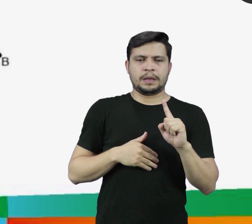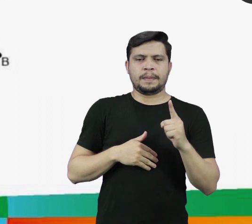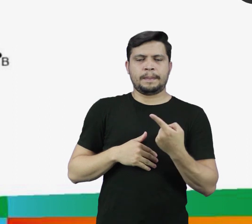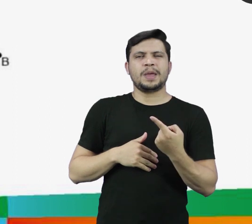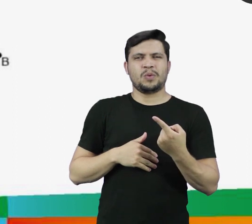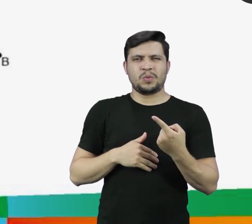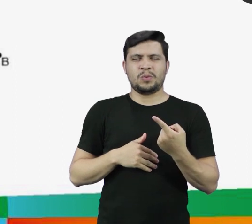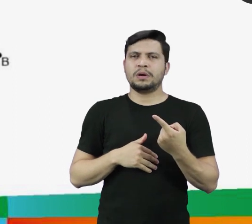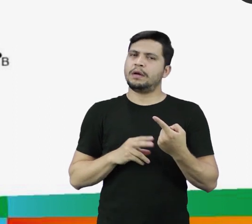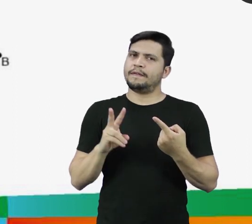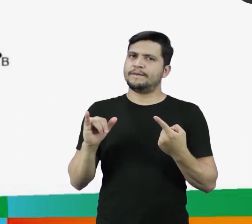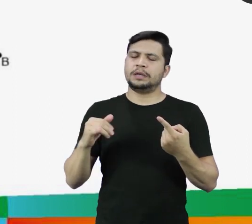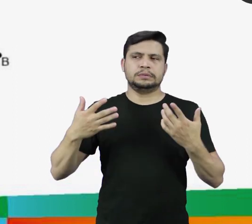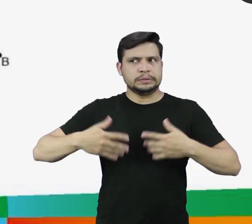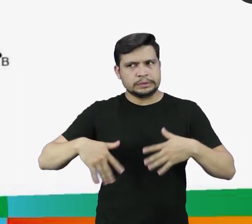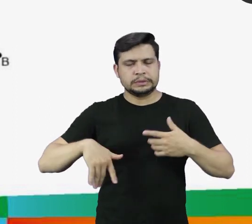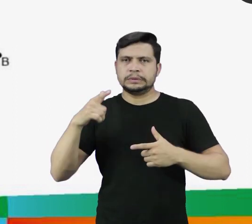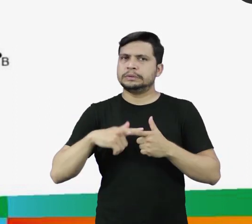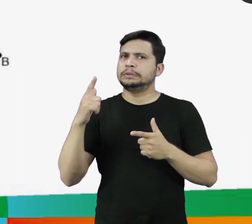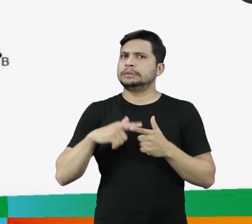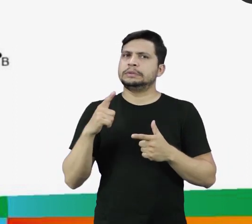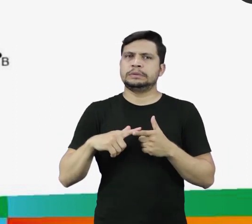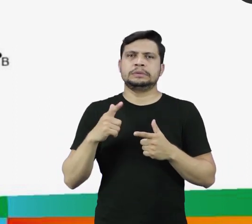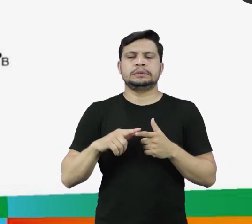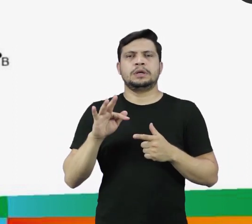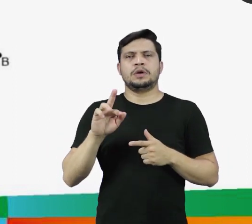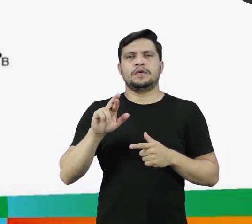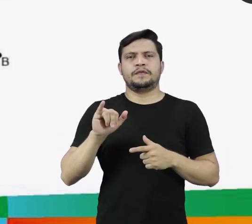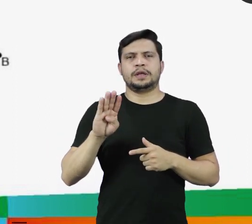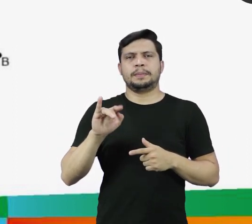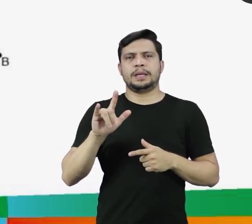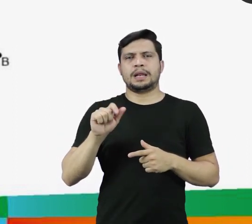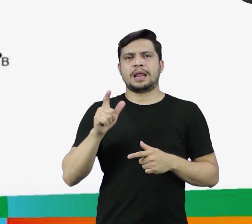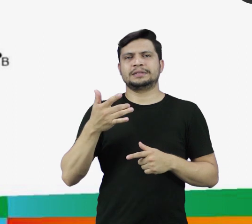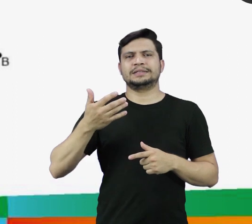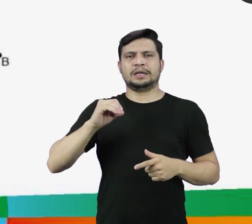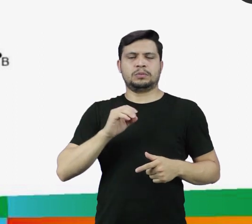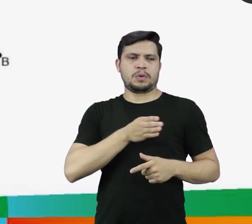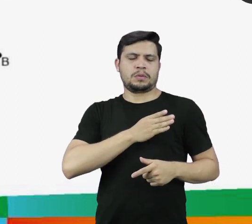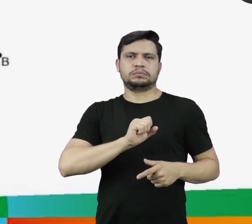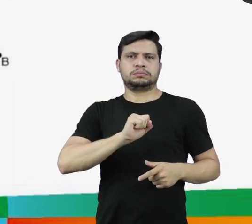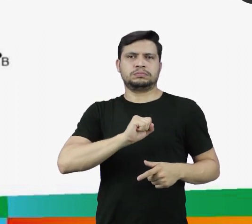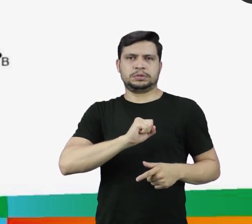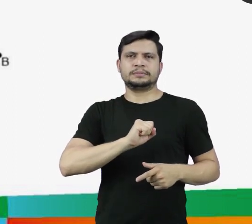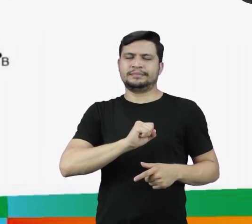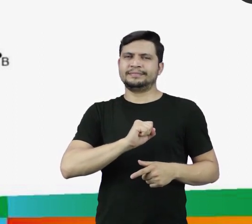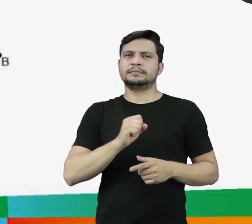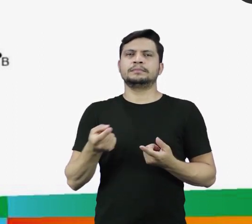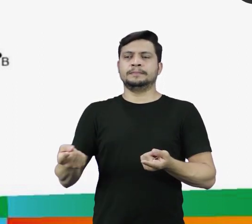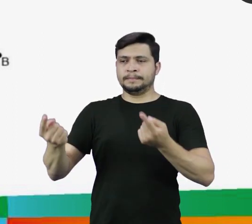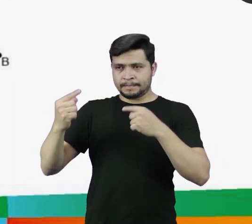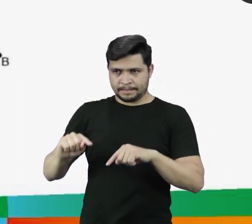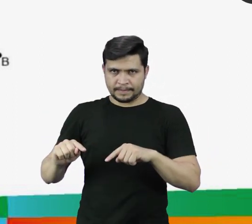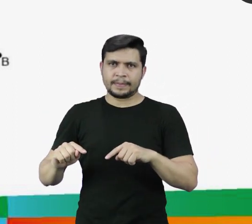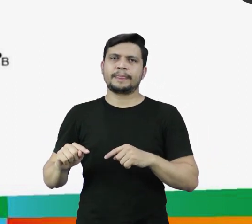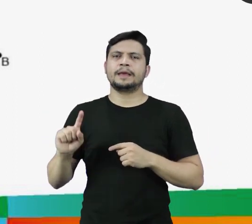associados ao coração. E acima de 3 amperes, né, eu teria uma parada cardíaca e possivelmente queimaduras. As queimaduras poderiam